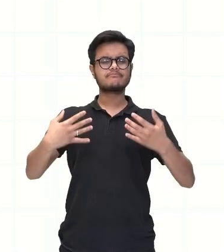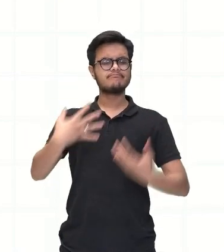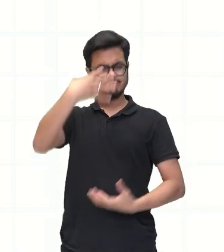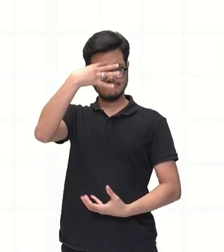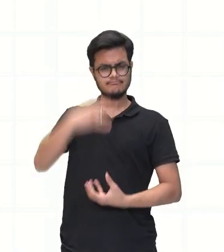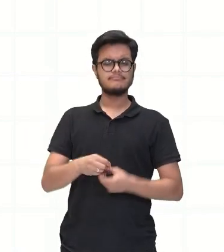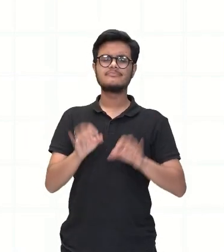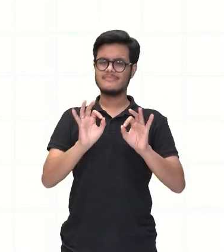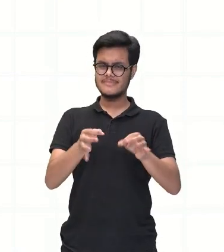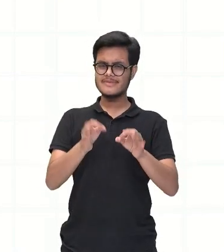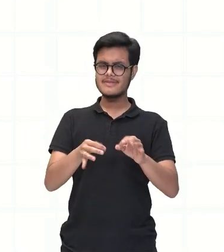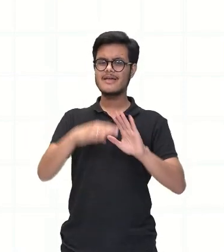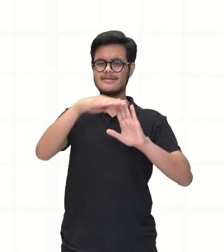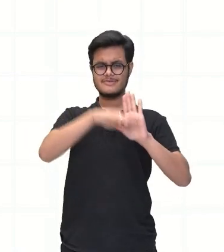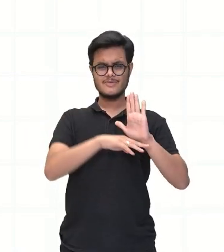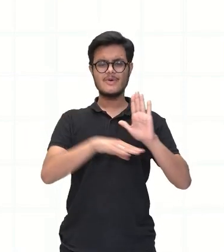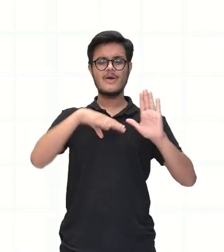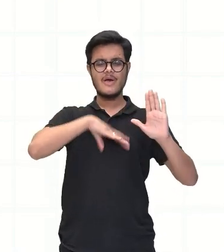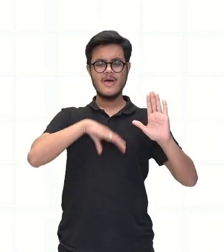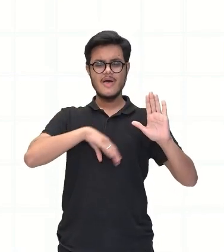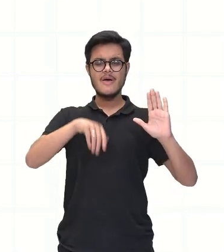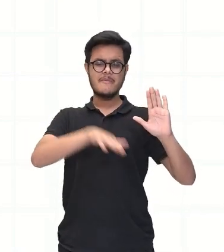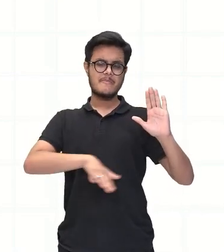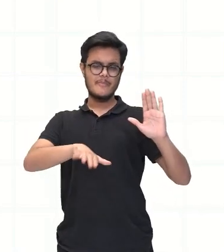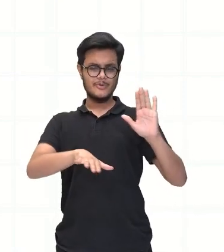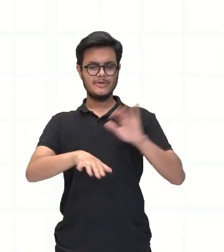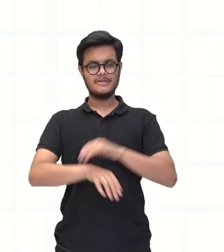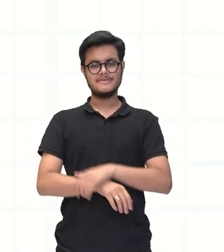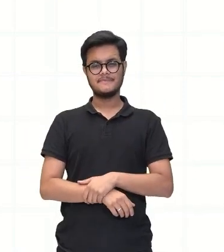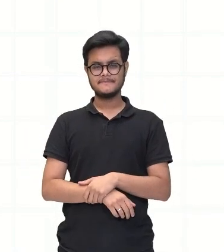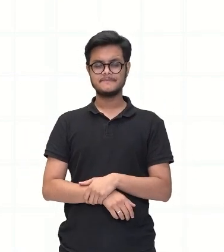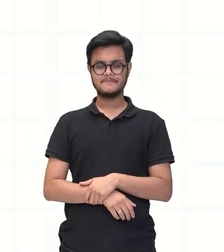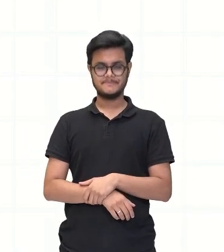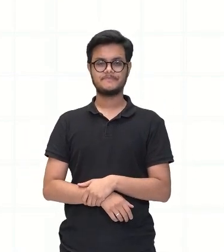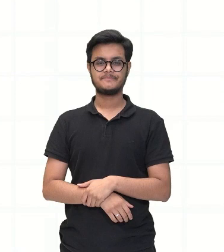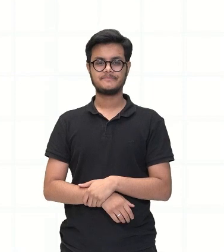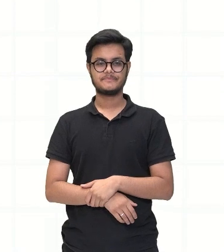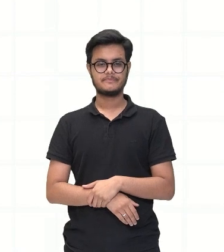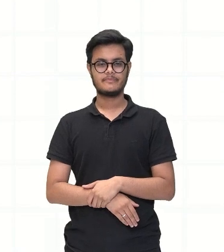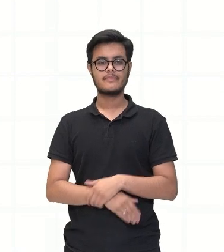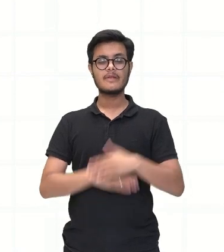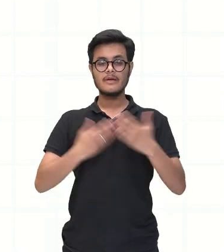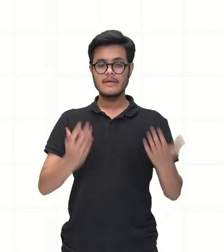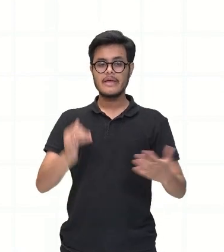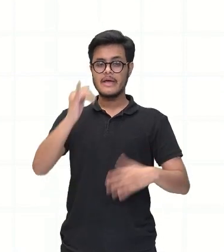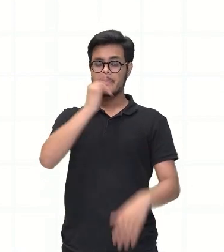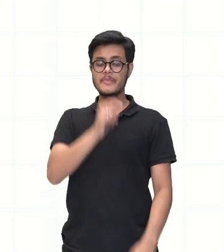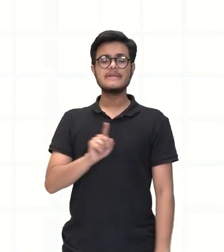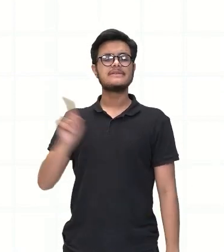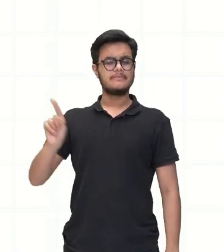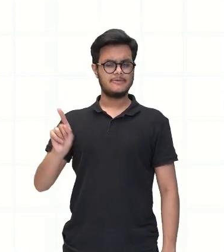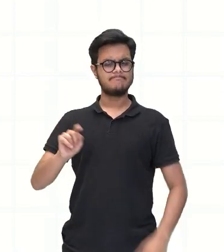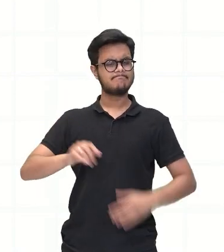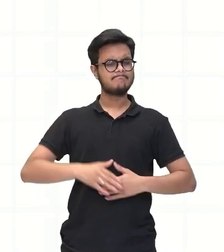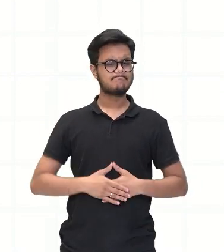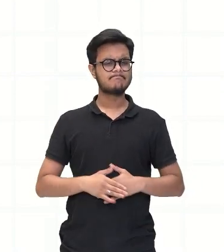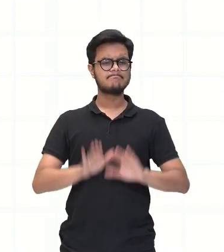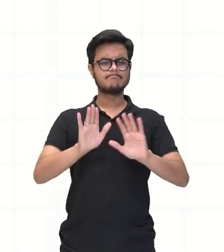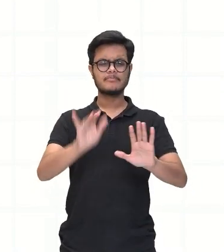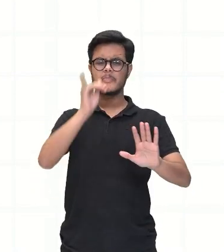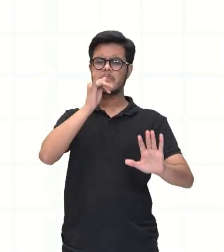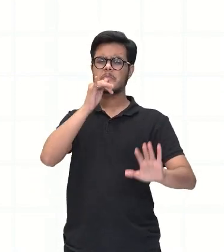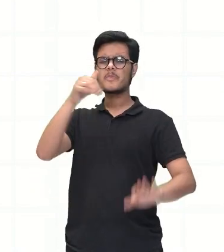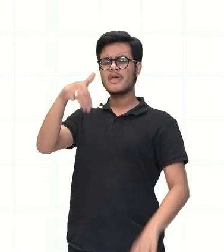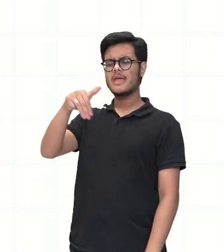aí como funciona essa junção de palavras. Prosseguindo. Outros exemplos. Mão de